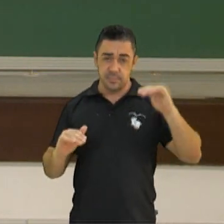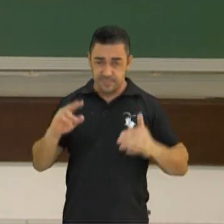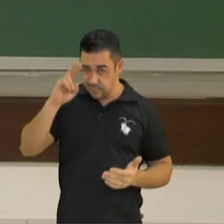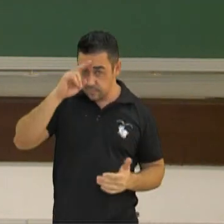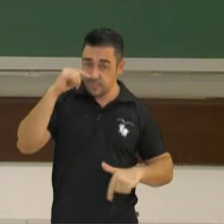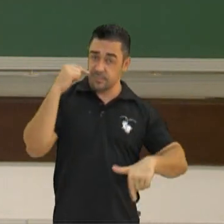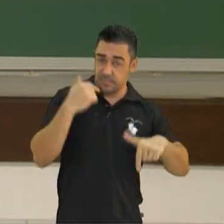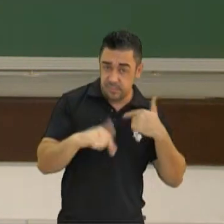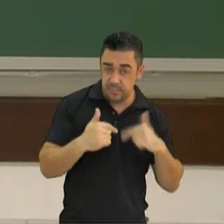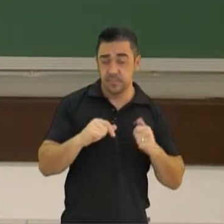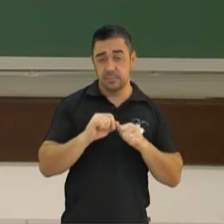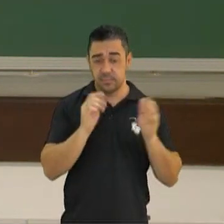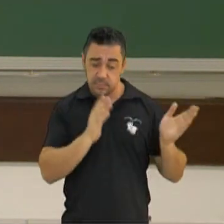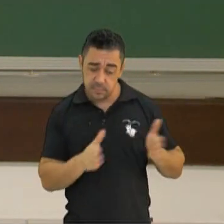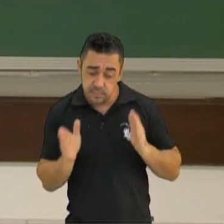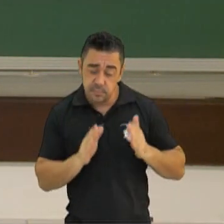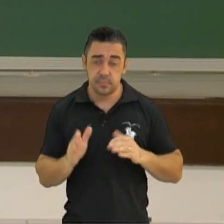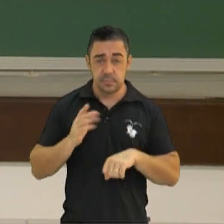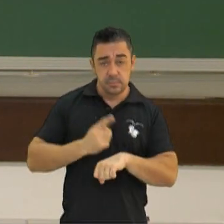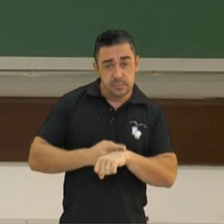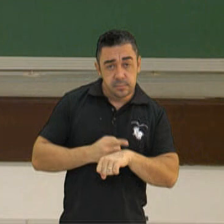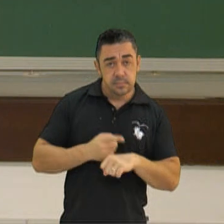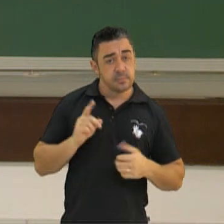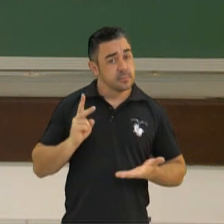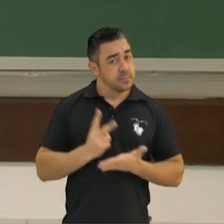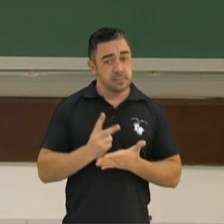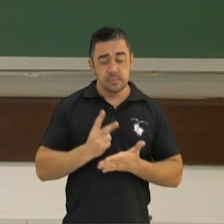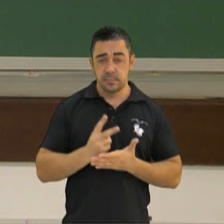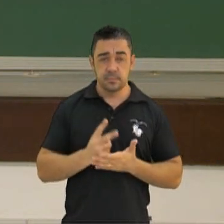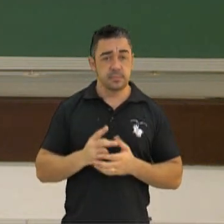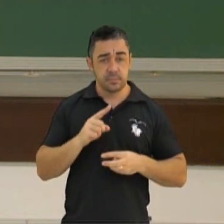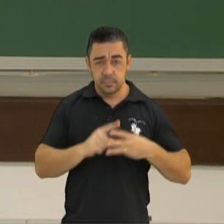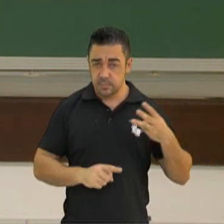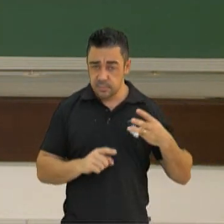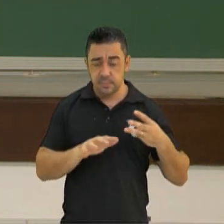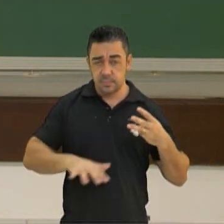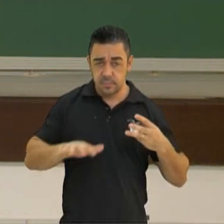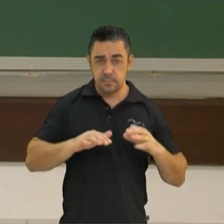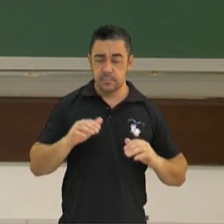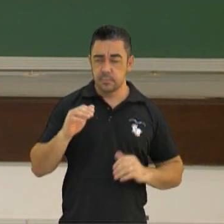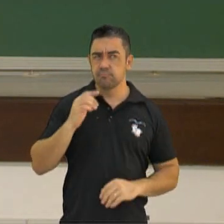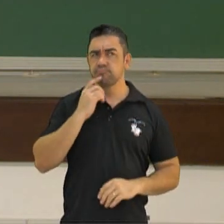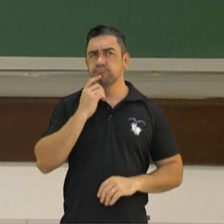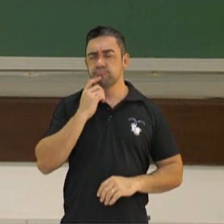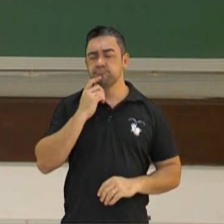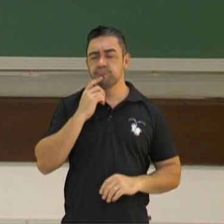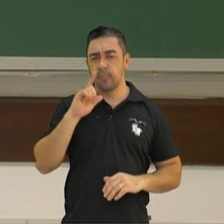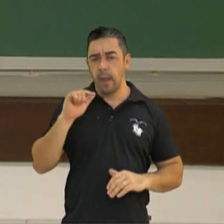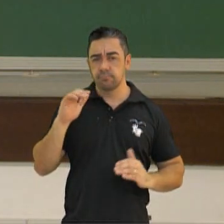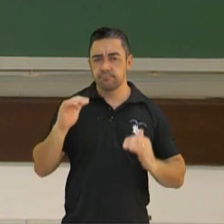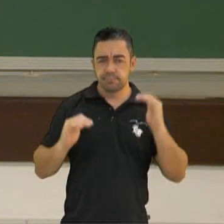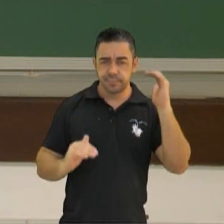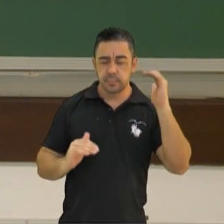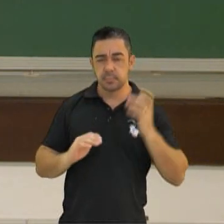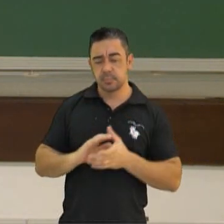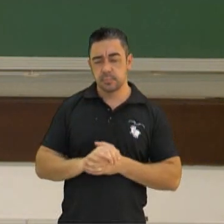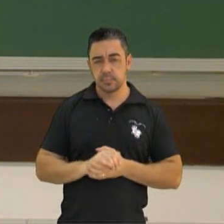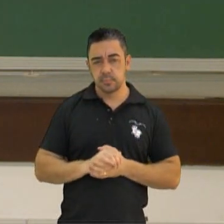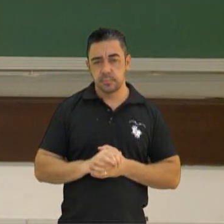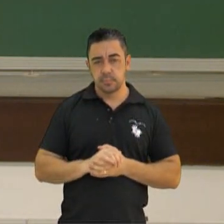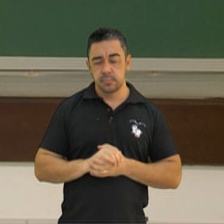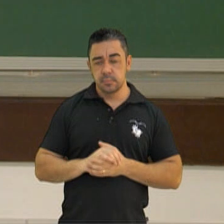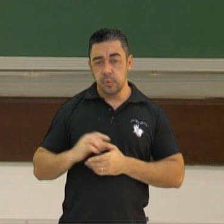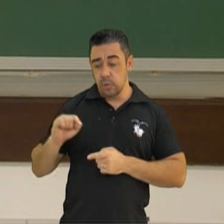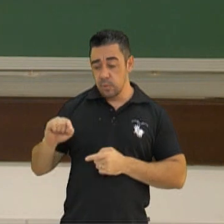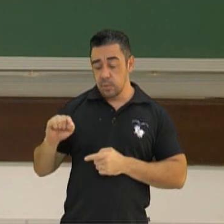serviço, produção, tempo. Sempre que envolver essas questões aí, desconfie que seja inversamente proporcional. Ó. Diminuiu